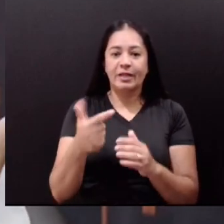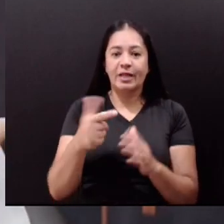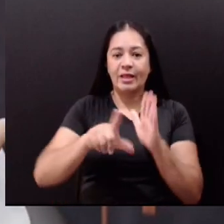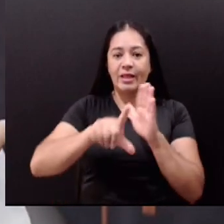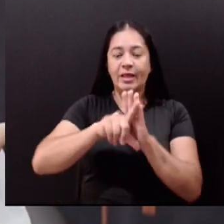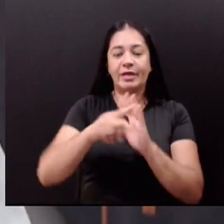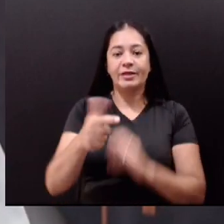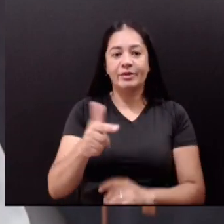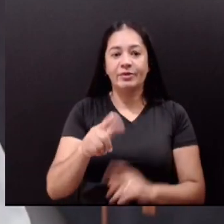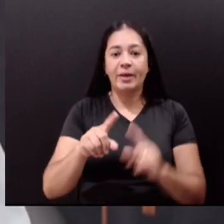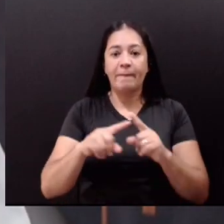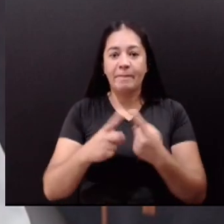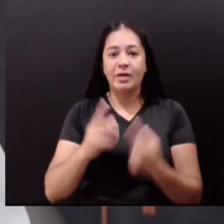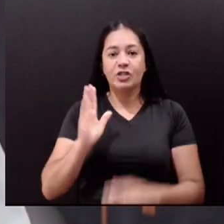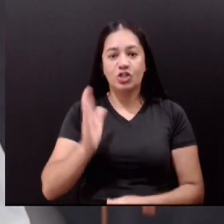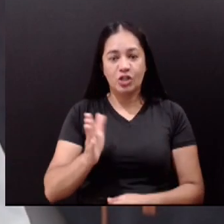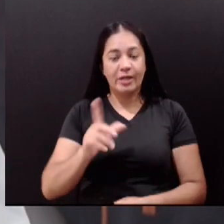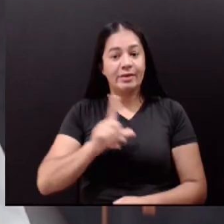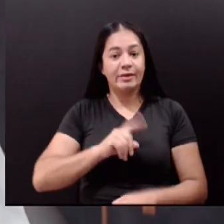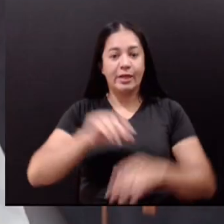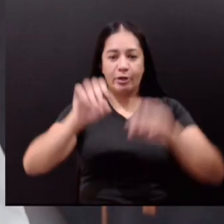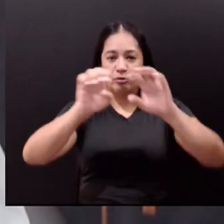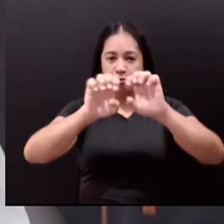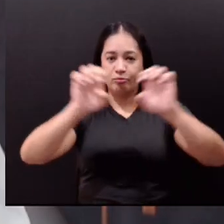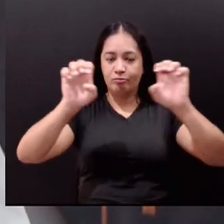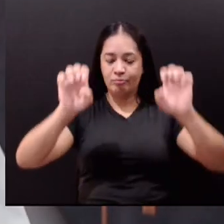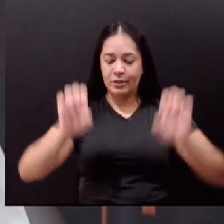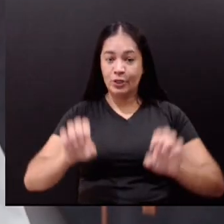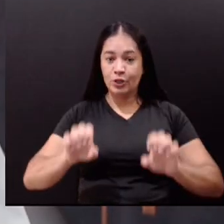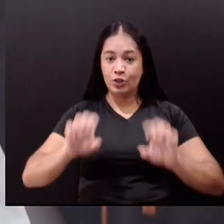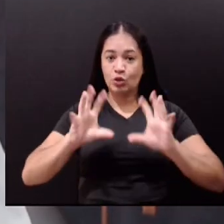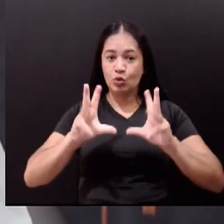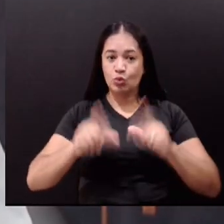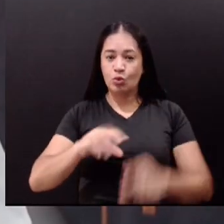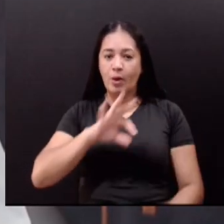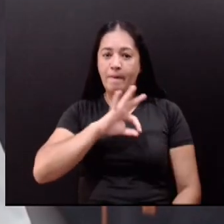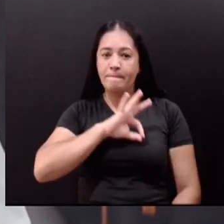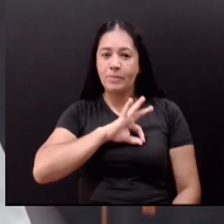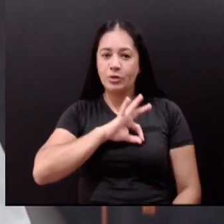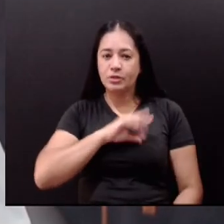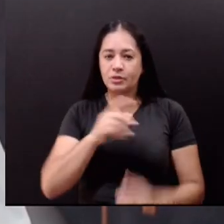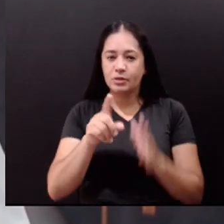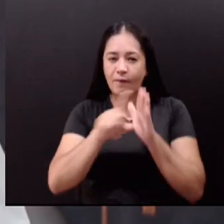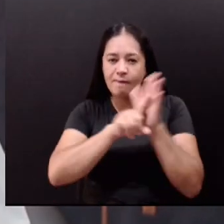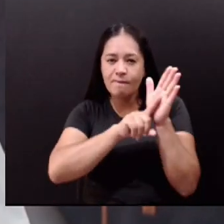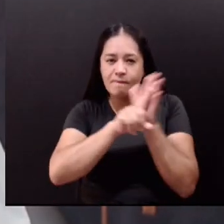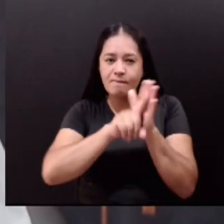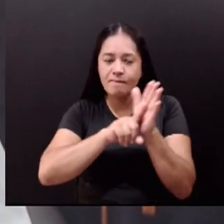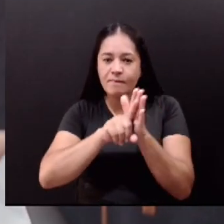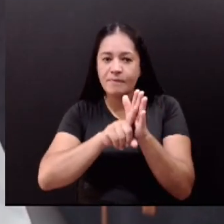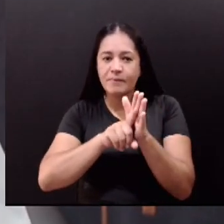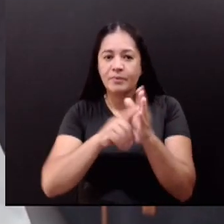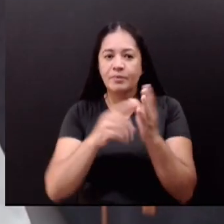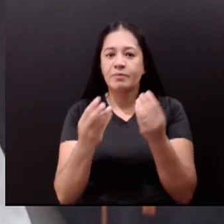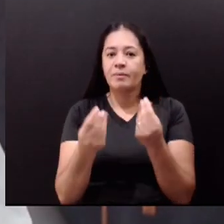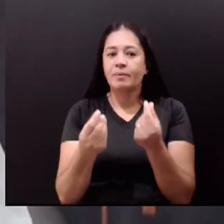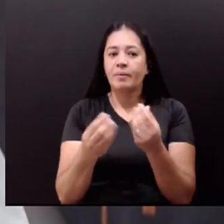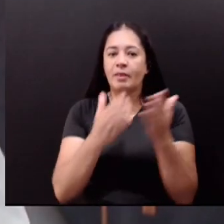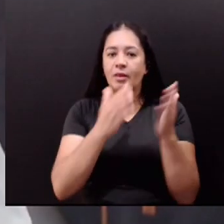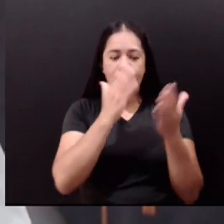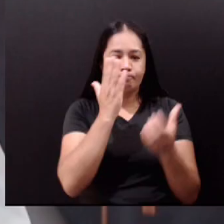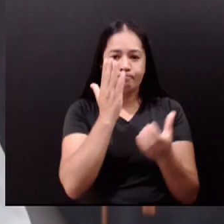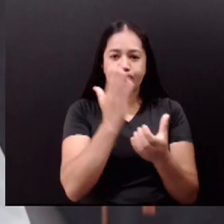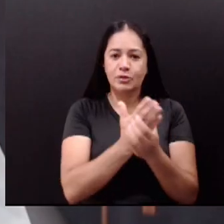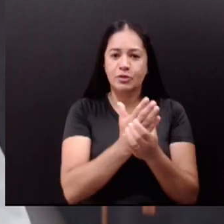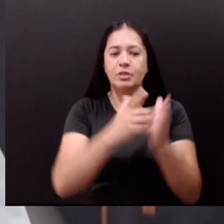uma estrutura, eh, policial, investigativo, de processos, de